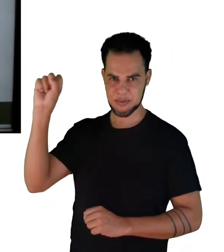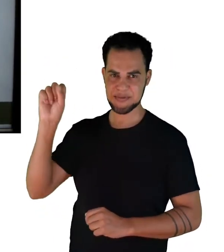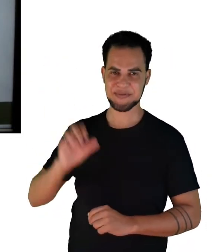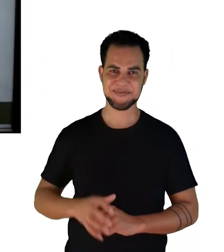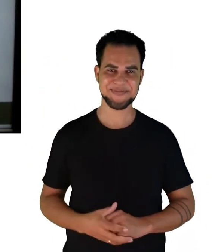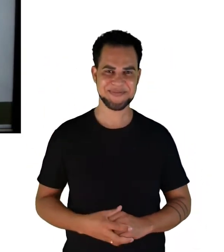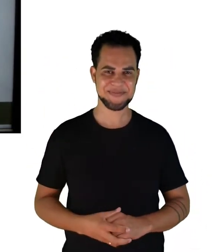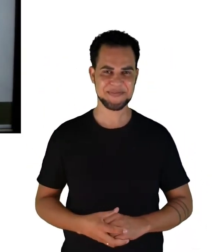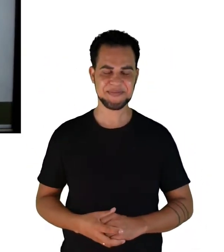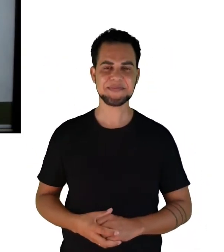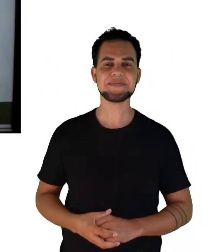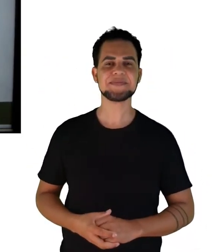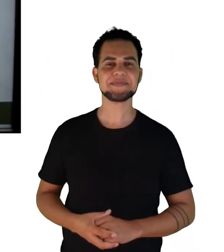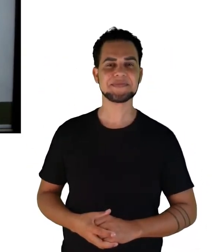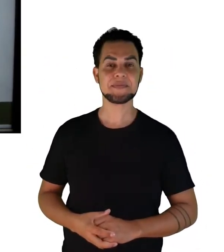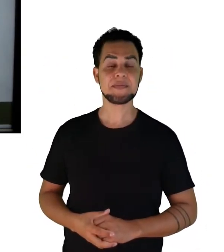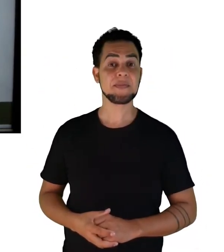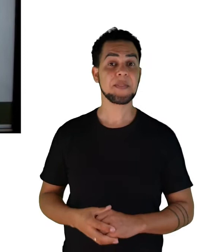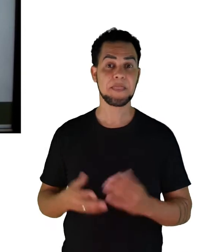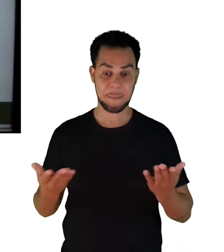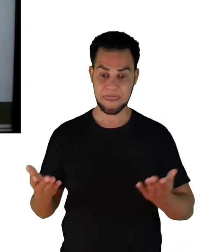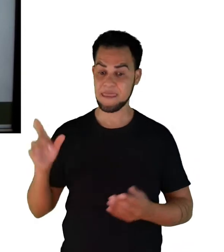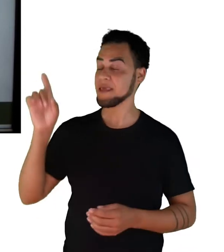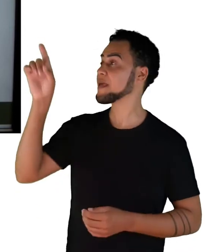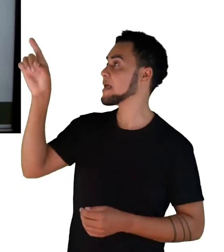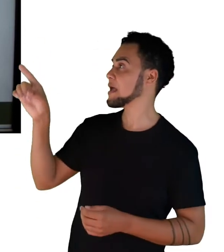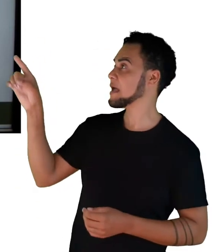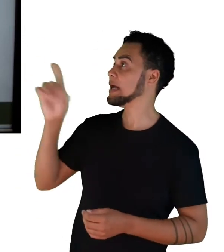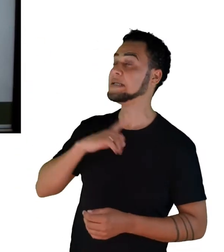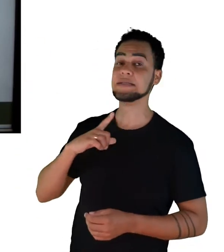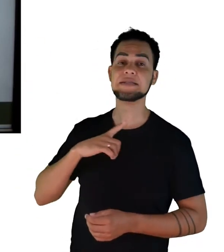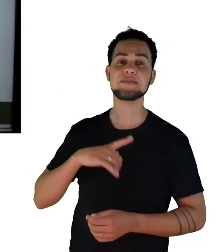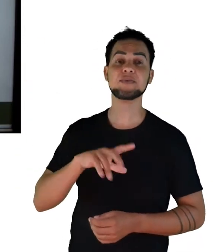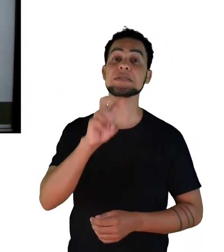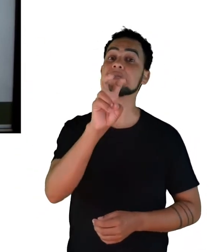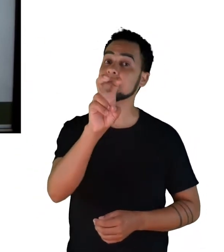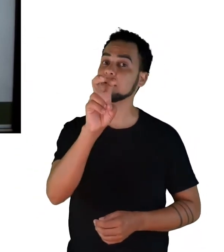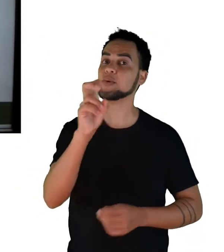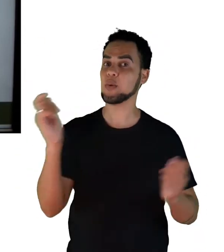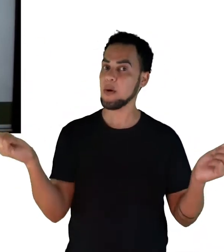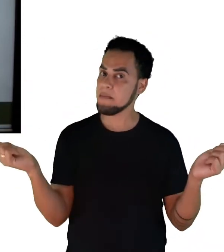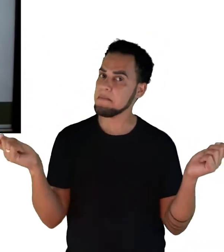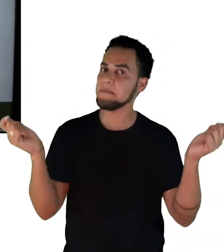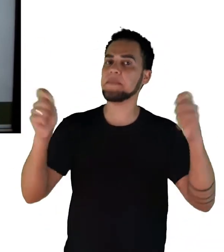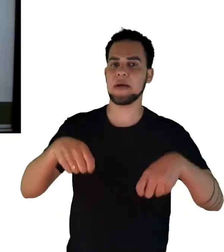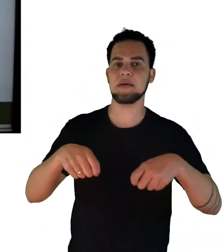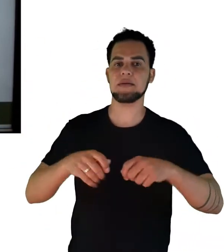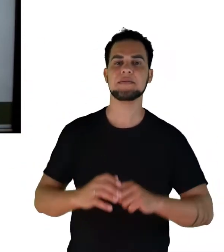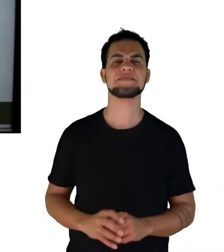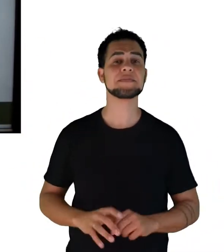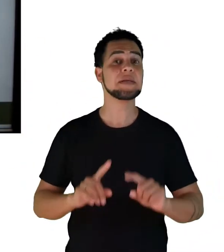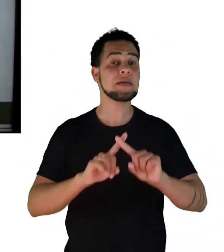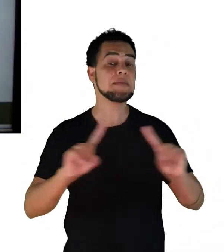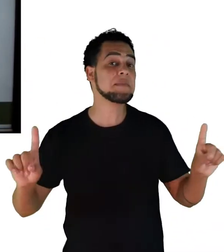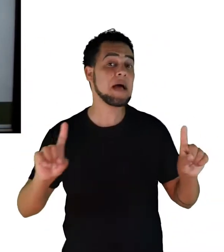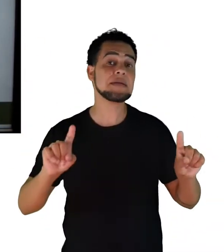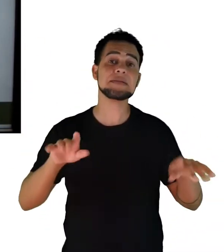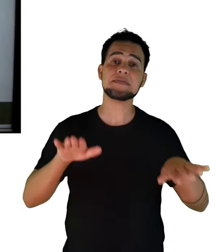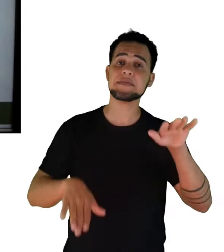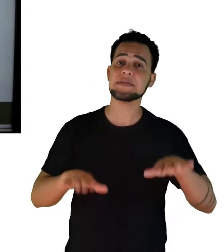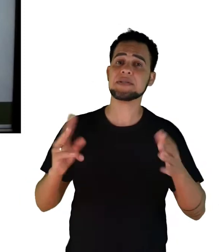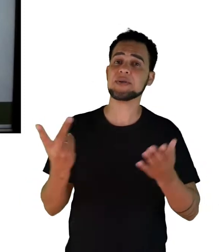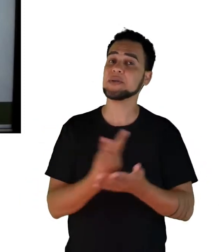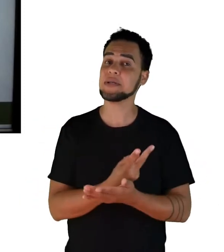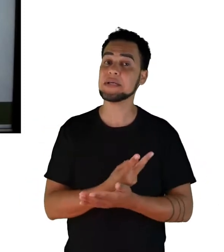8. Só temos essas 5 situações. Porém, pode ser que Pedro esteja